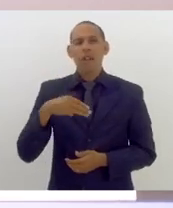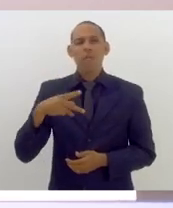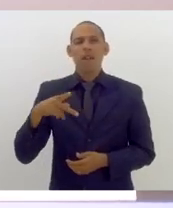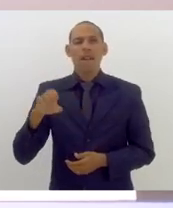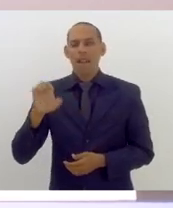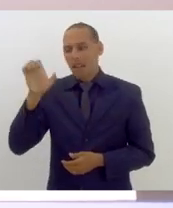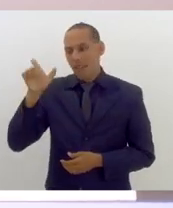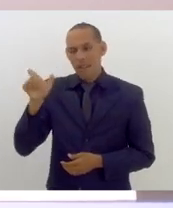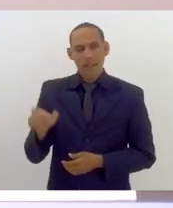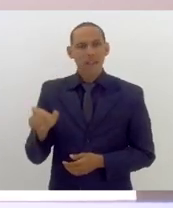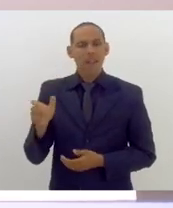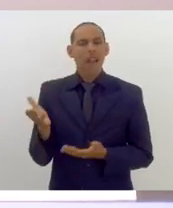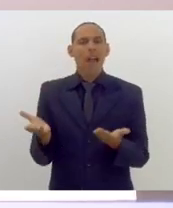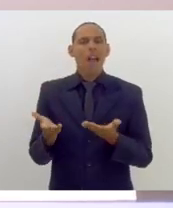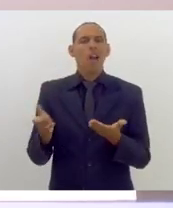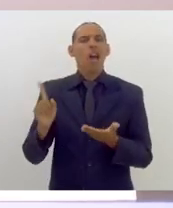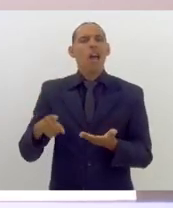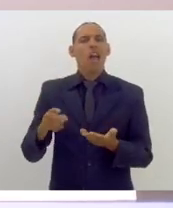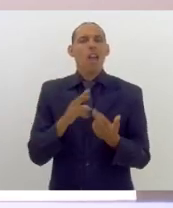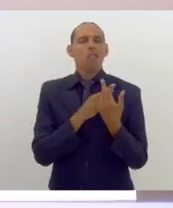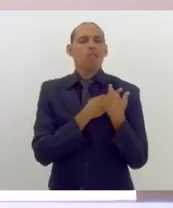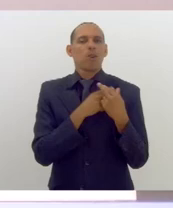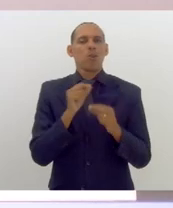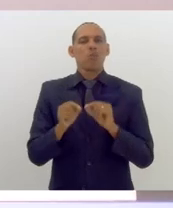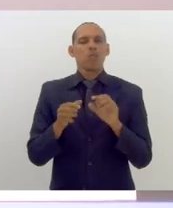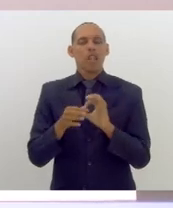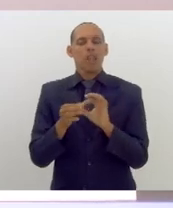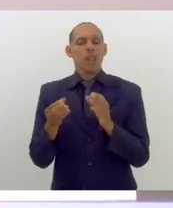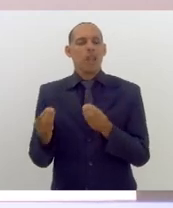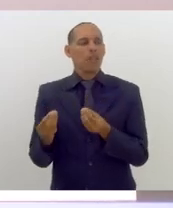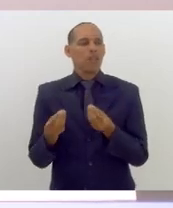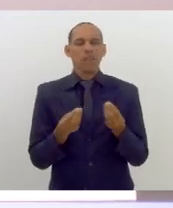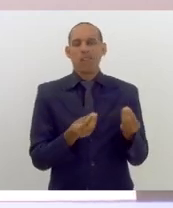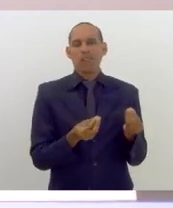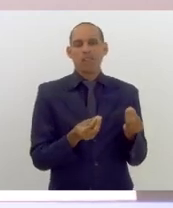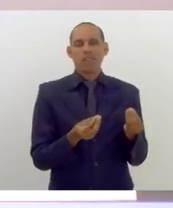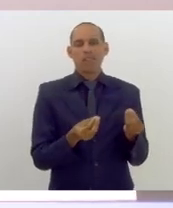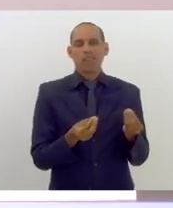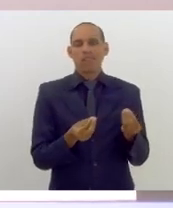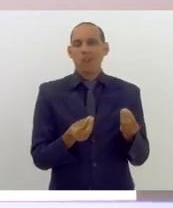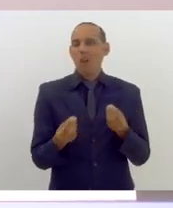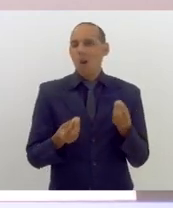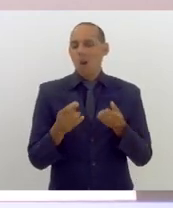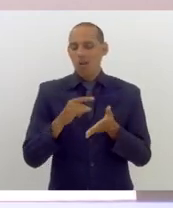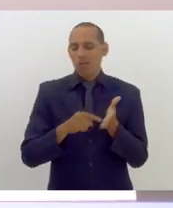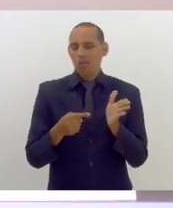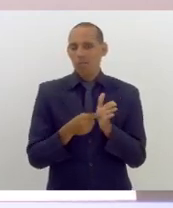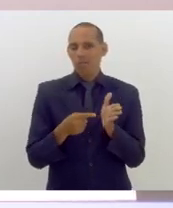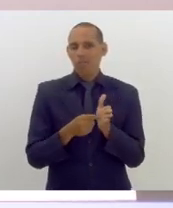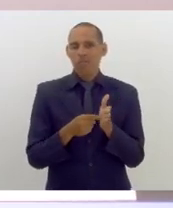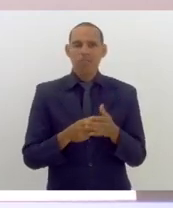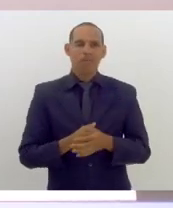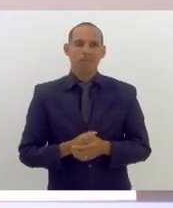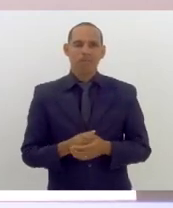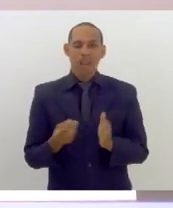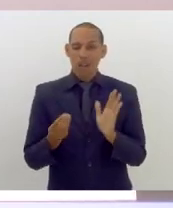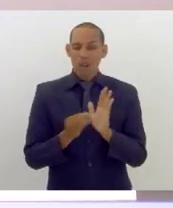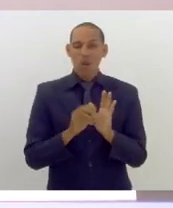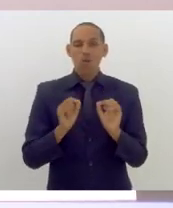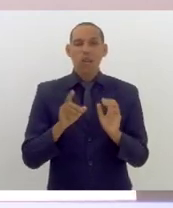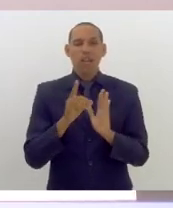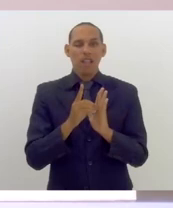responsabilidade da questão da do licenciamento através desse documento aí colocou